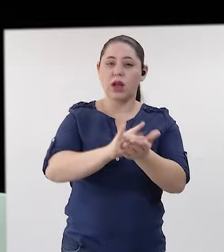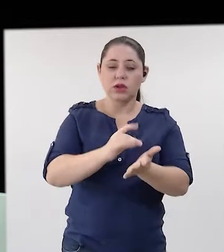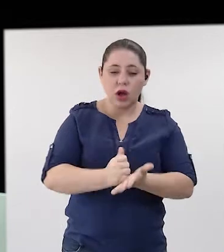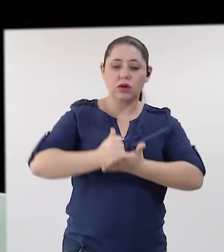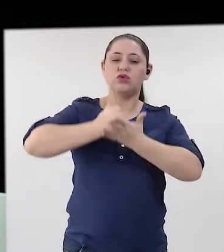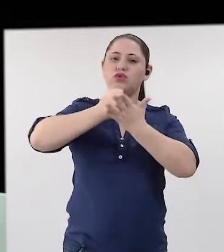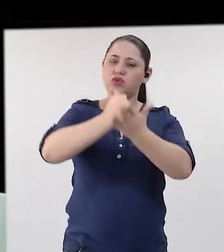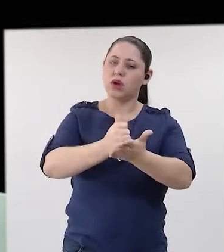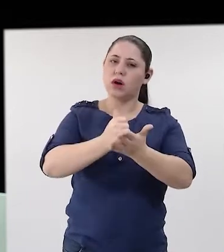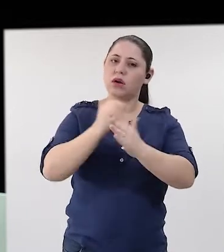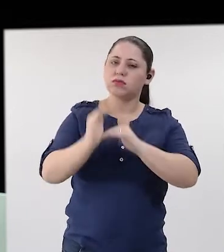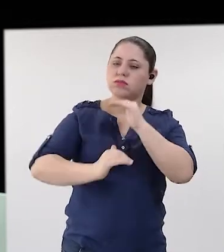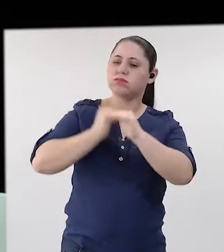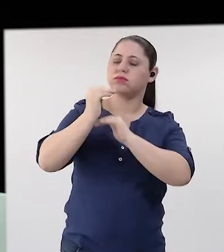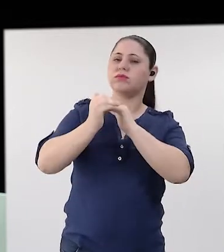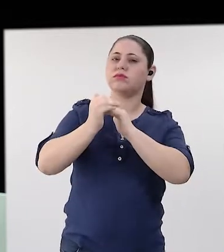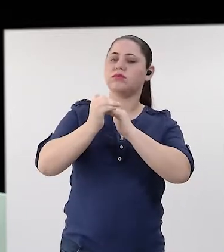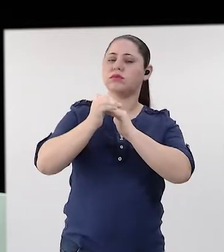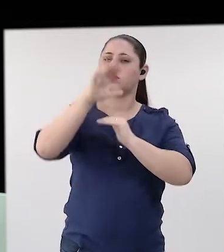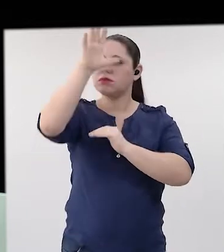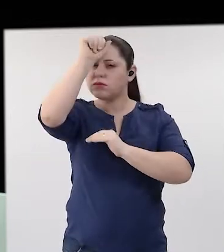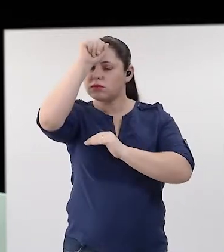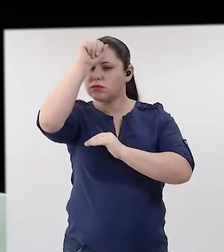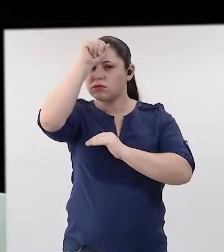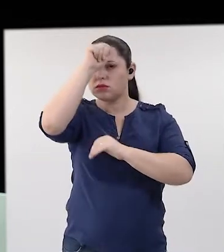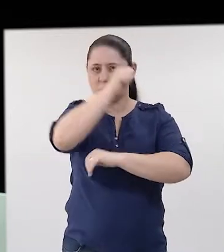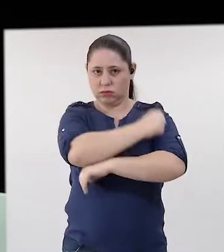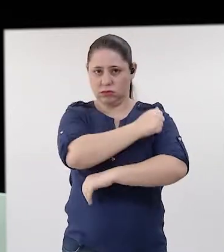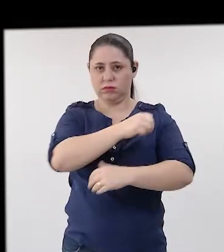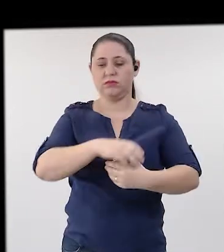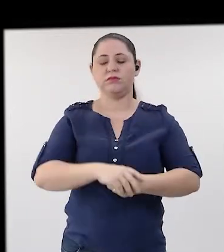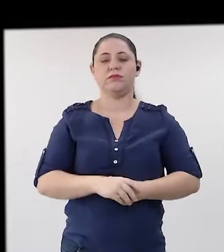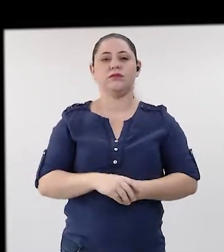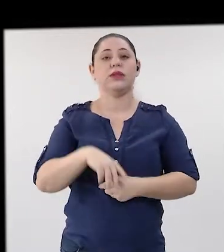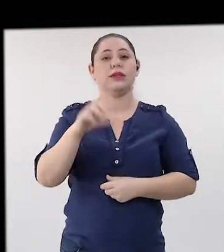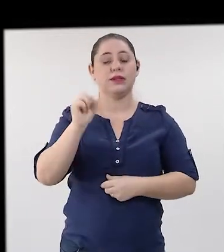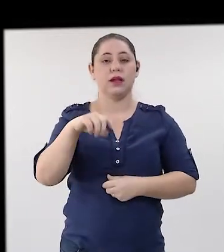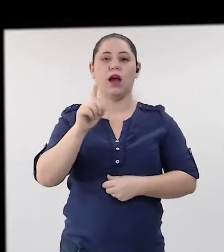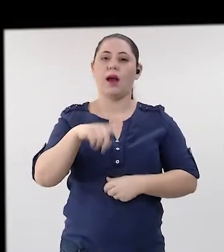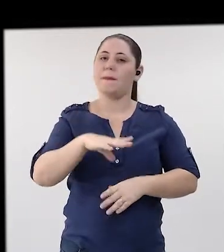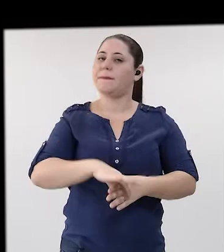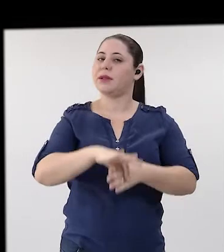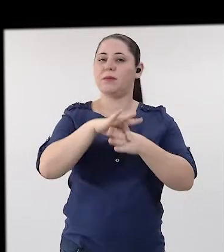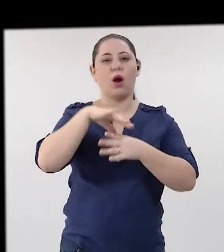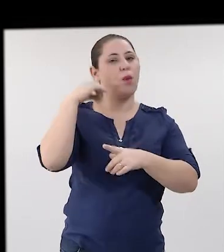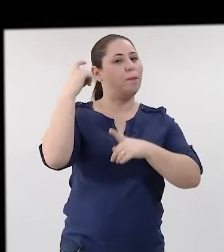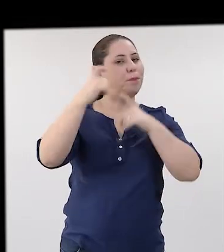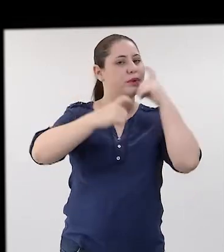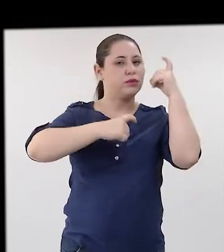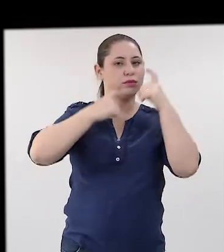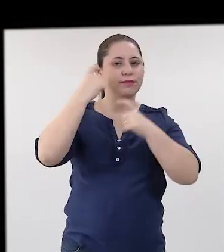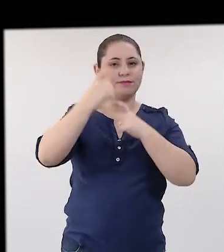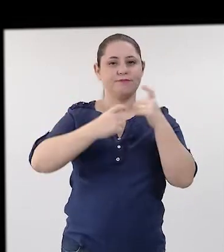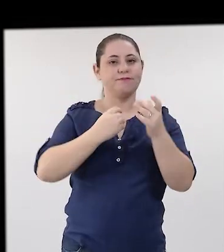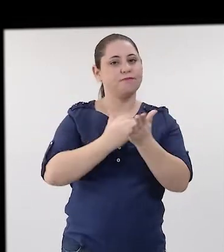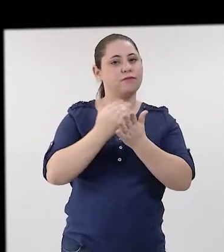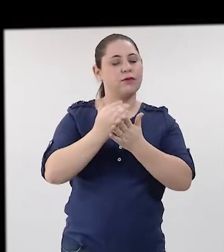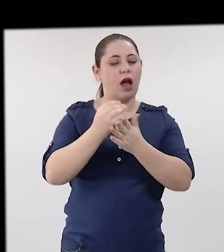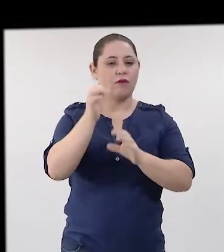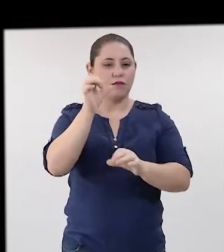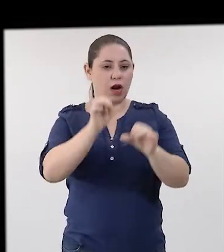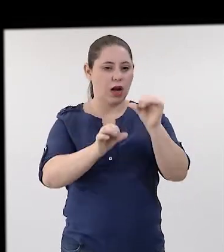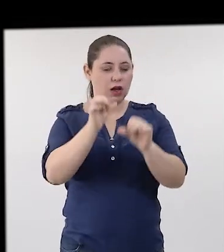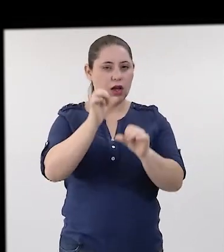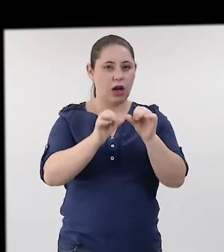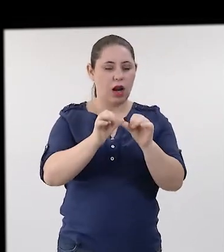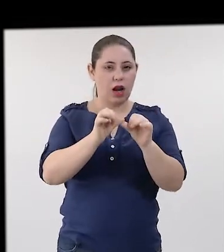para que ele pudesse realmente ajudar no processo de aprendizagem dos estudantes? Sim, essa foi uma das nossas principais preocupações,